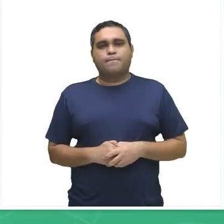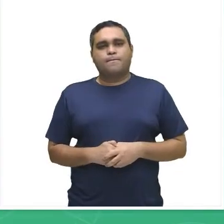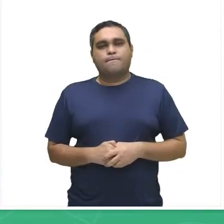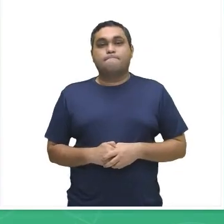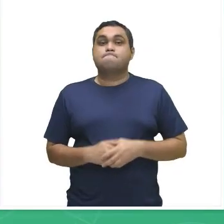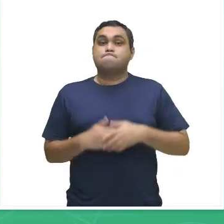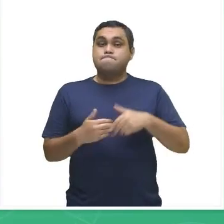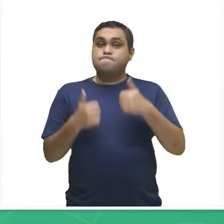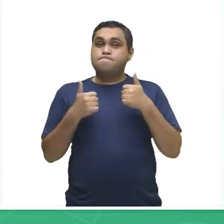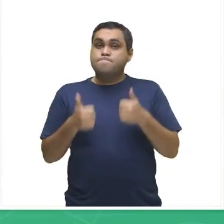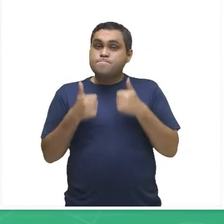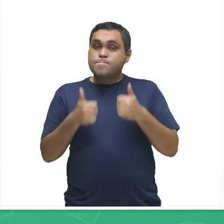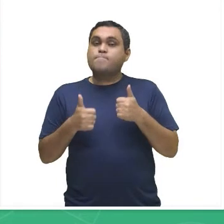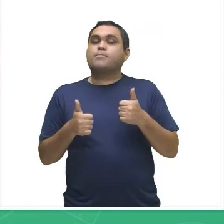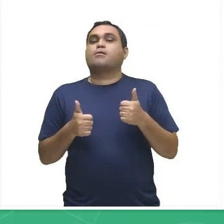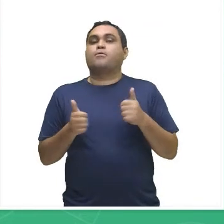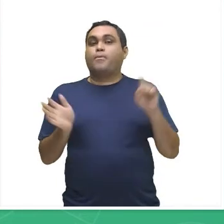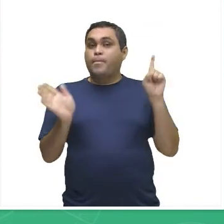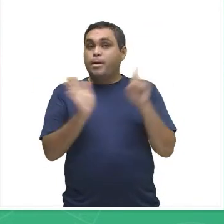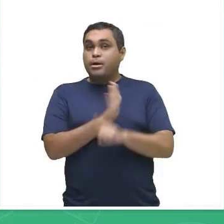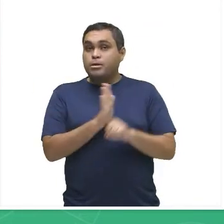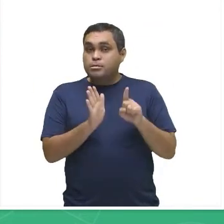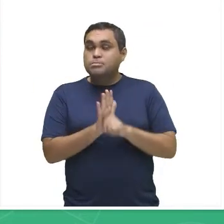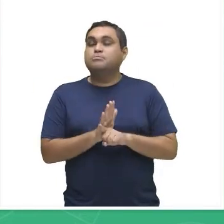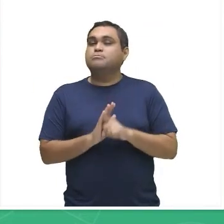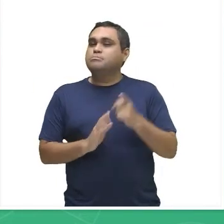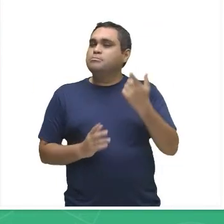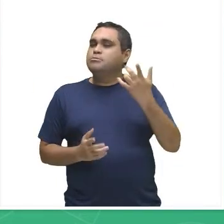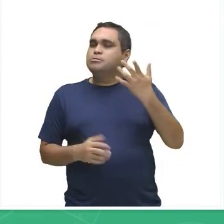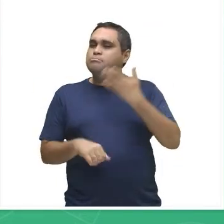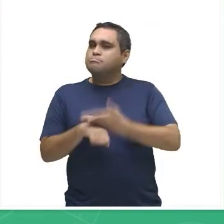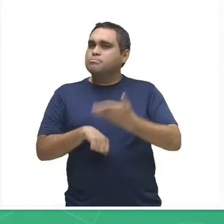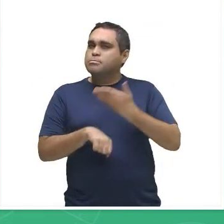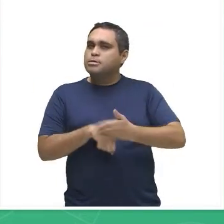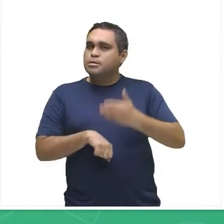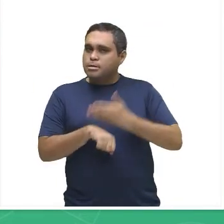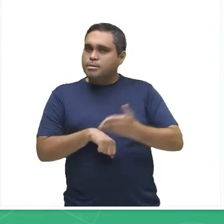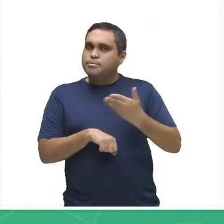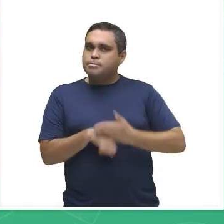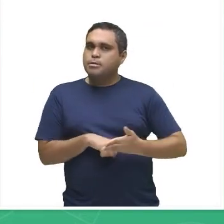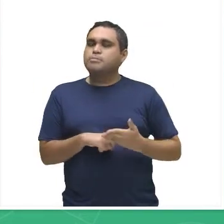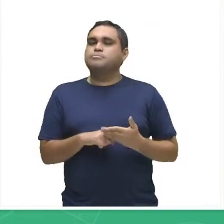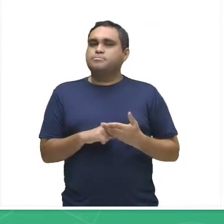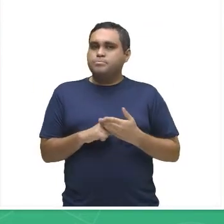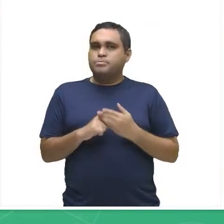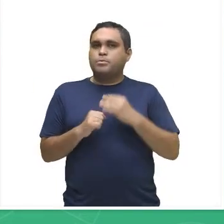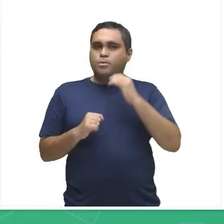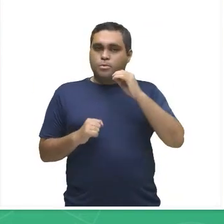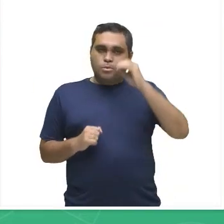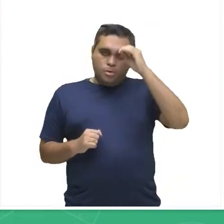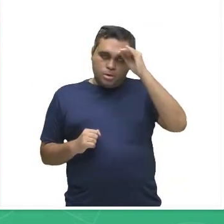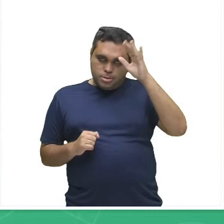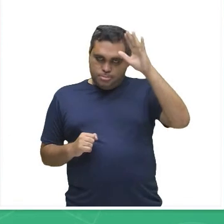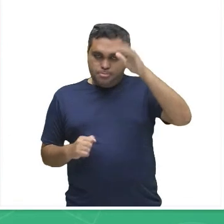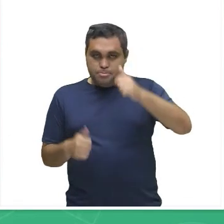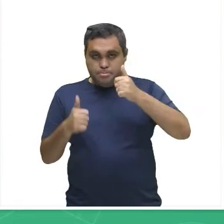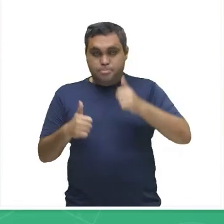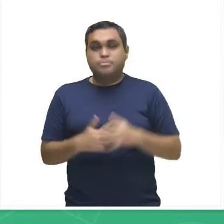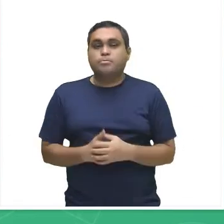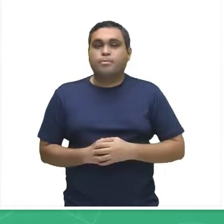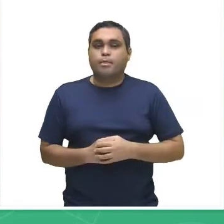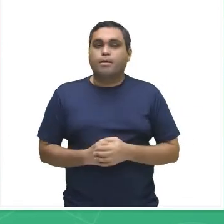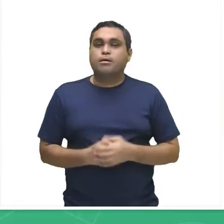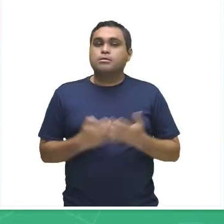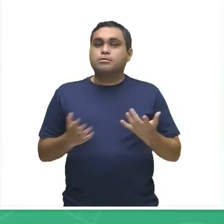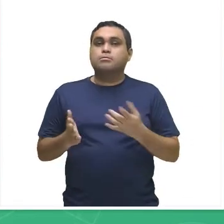Muito bem, vamos à nossa questão para a gente poder exercitar o conhecimento que a gente adquiriu durante a nossa aula. E a nossa questão fala sobre a